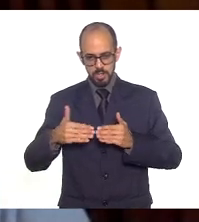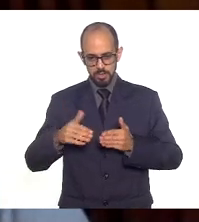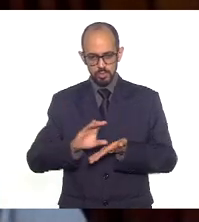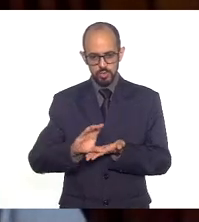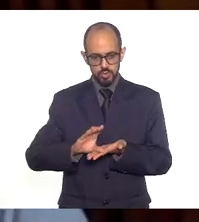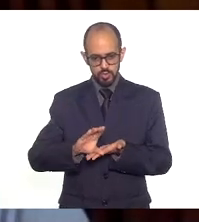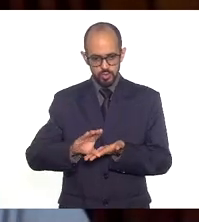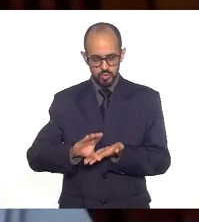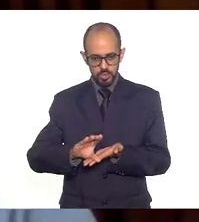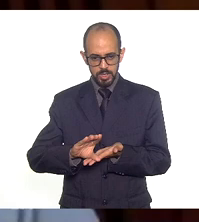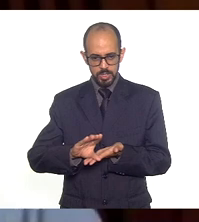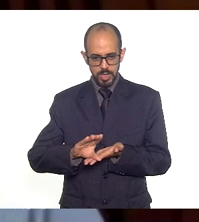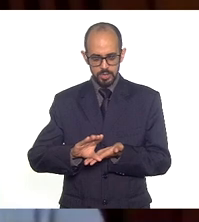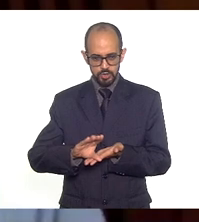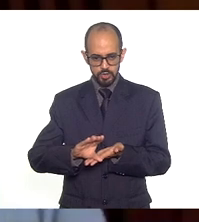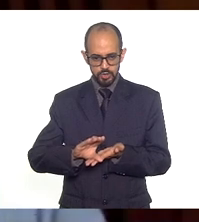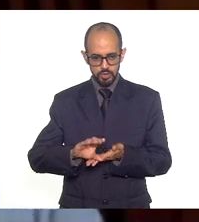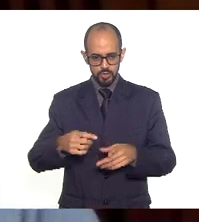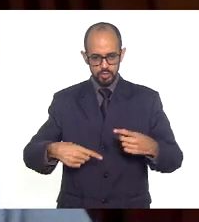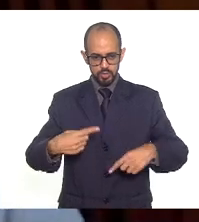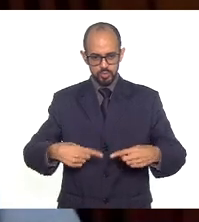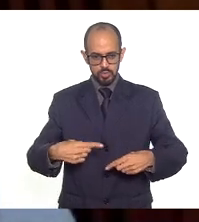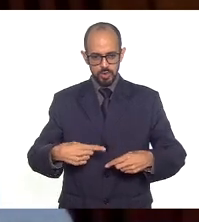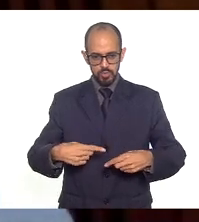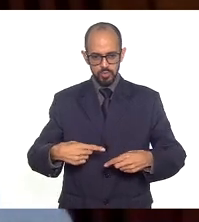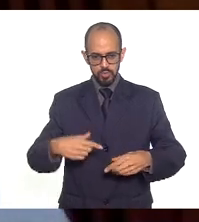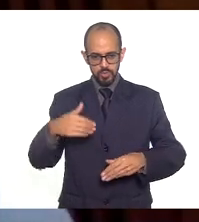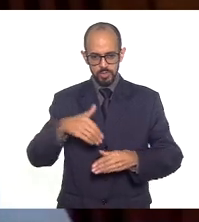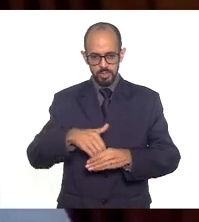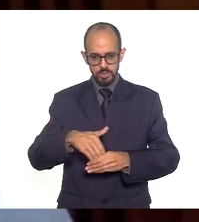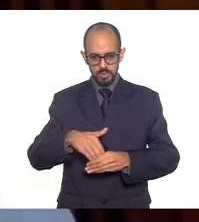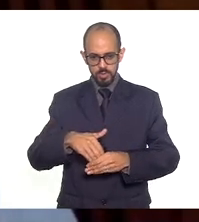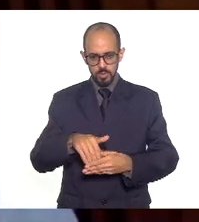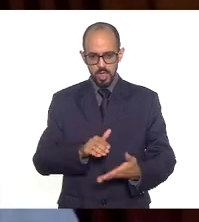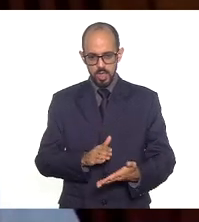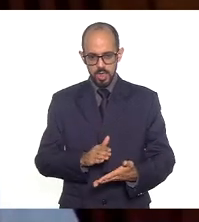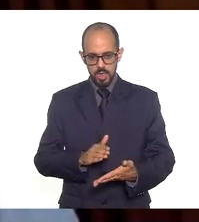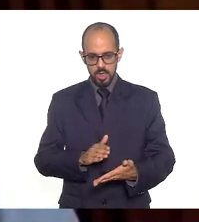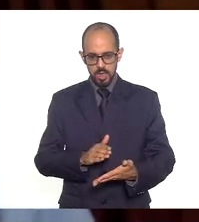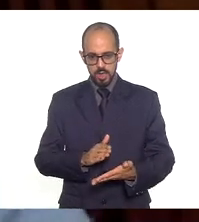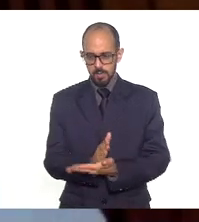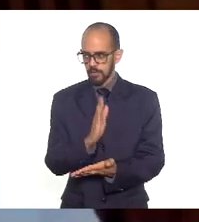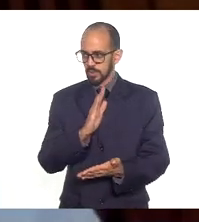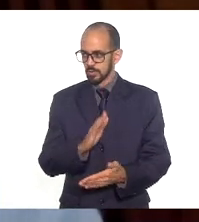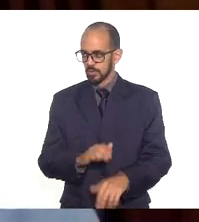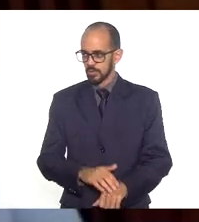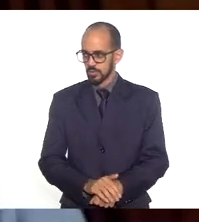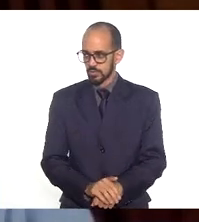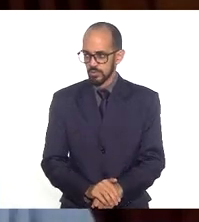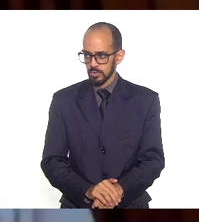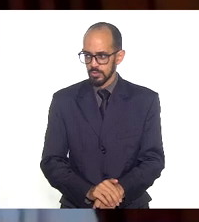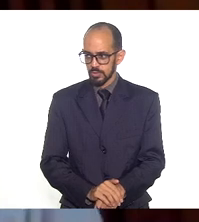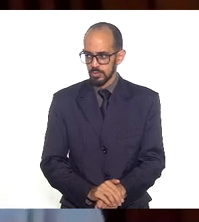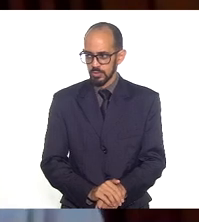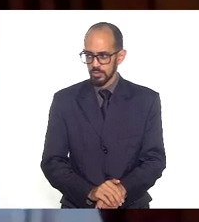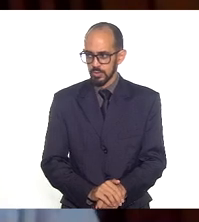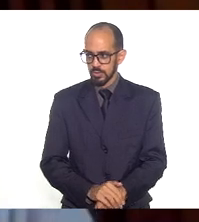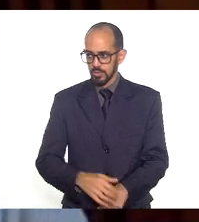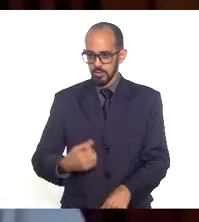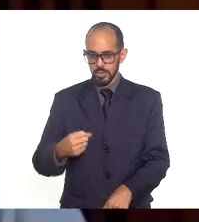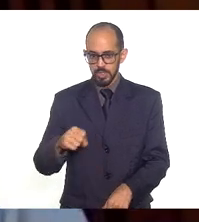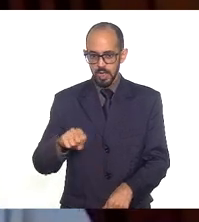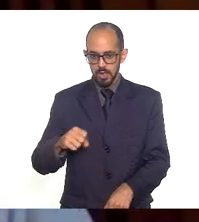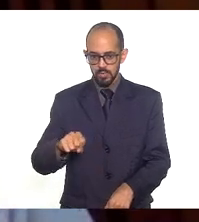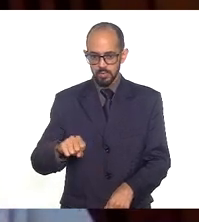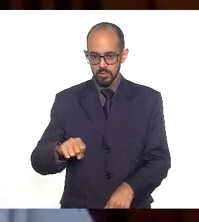constitucionalidade. Em discussão, em votação, aprovado. Oitavo, projeto